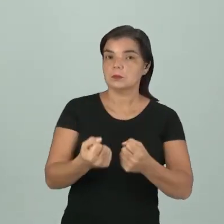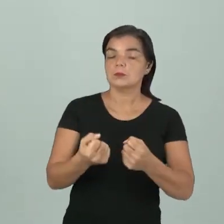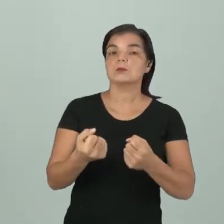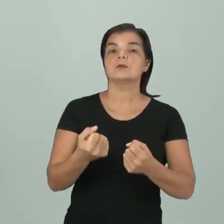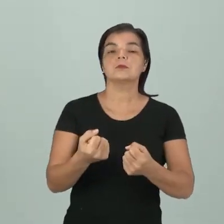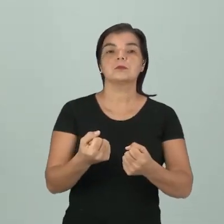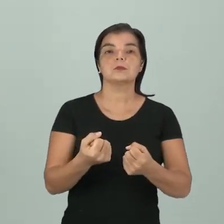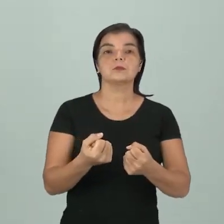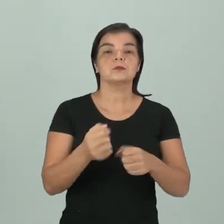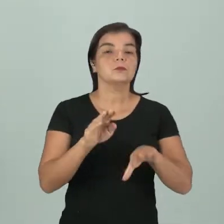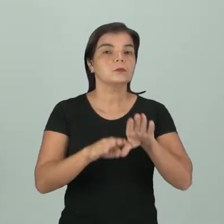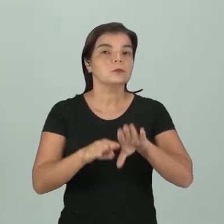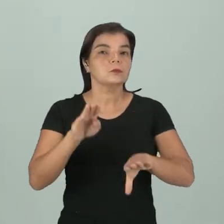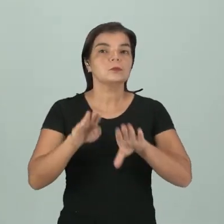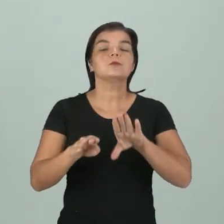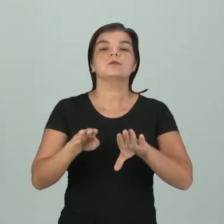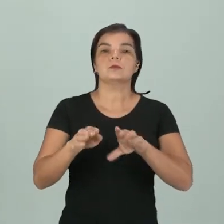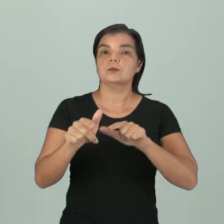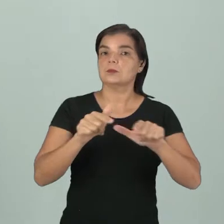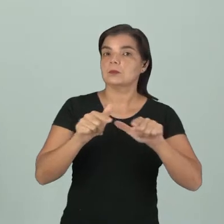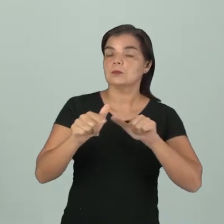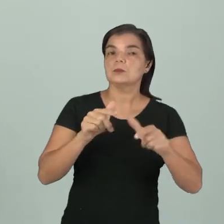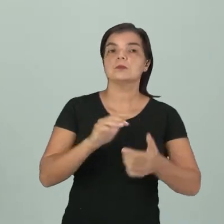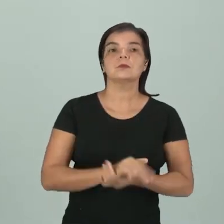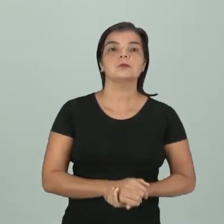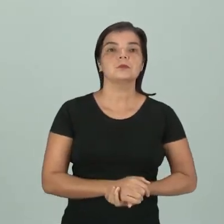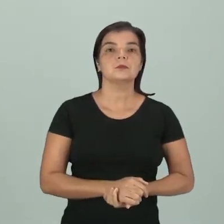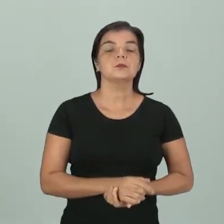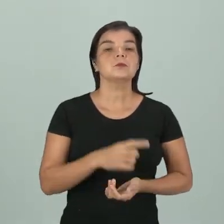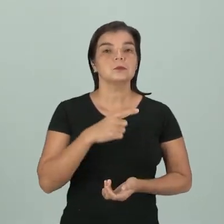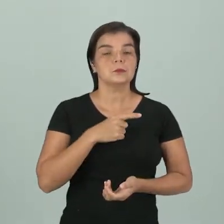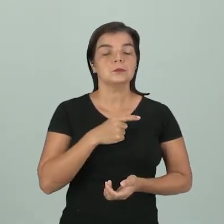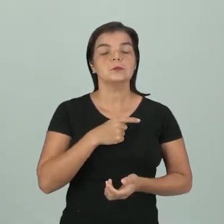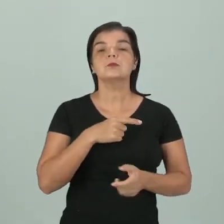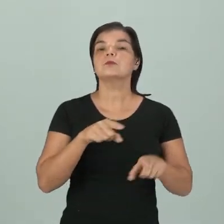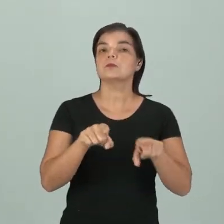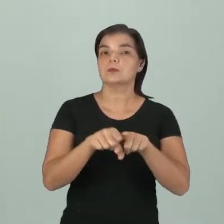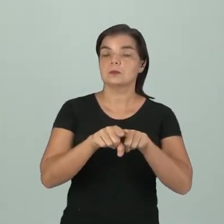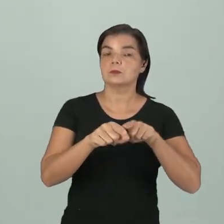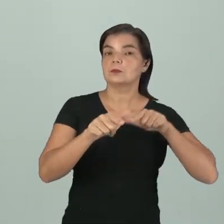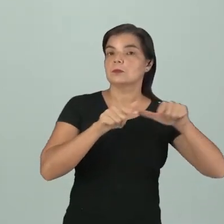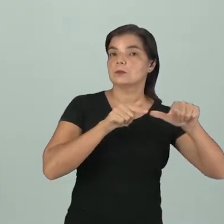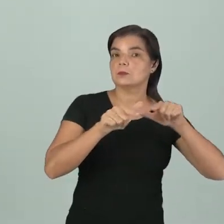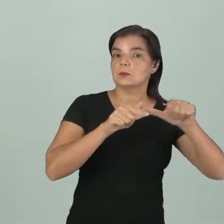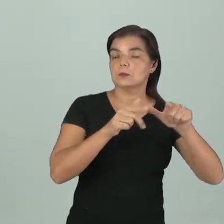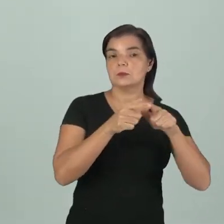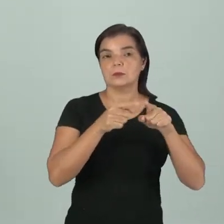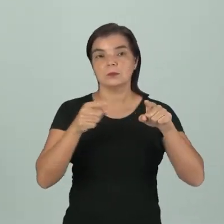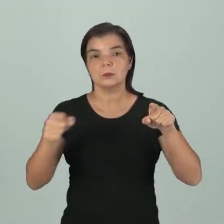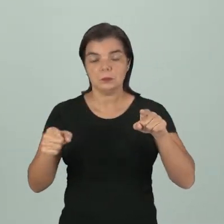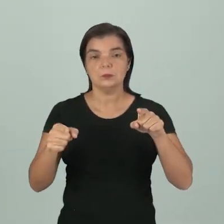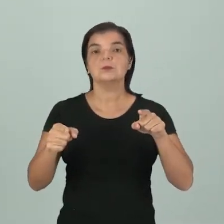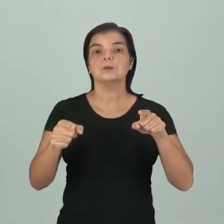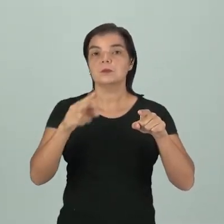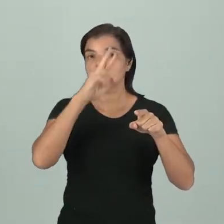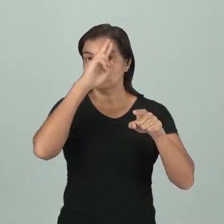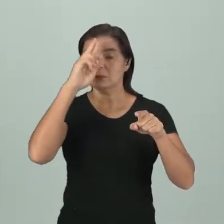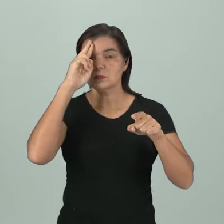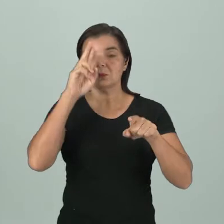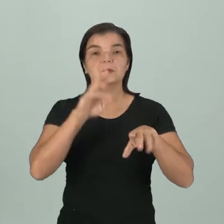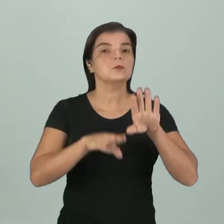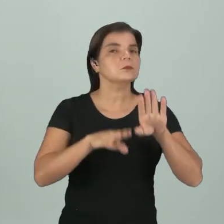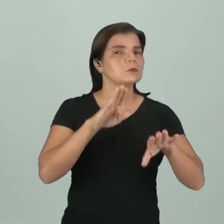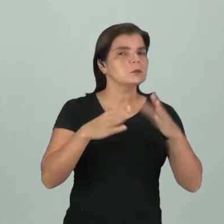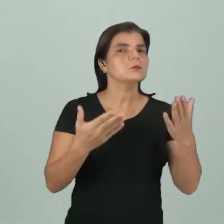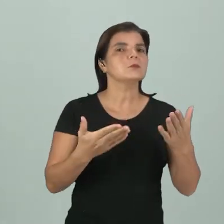recebido de acordo com as nossas funções. E aí a gente tem esse paralelo do trabalho ao longo da nossa história. Então o trabalho nem